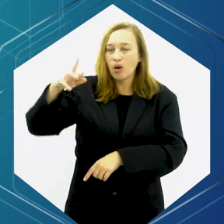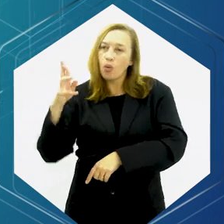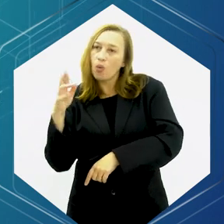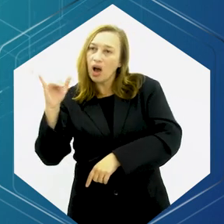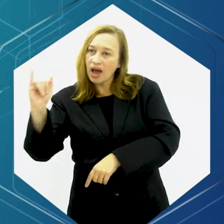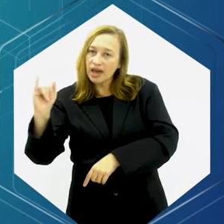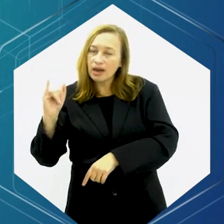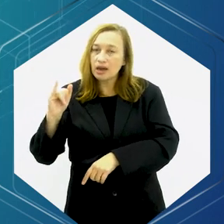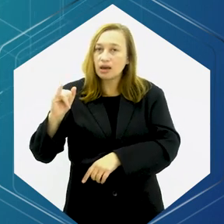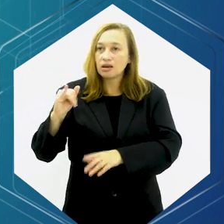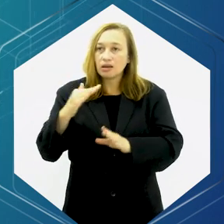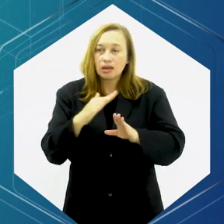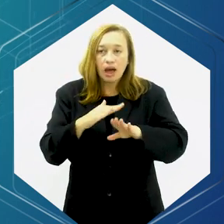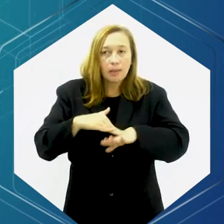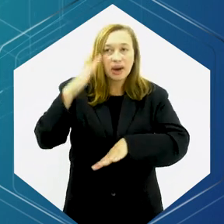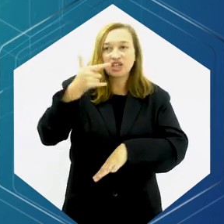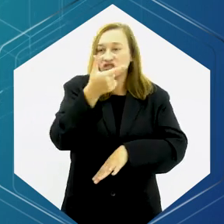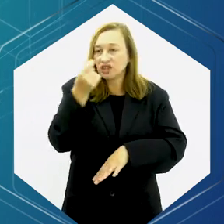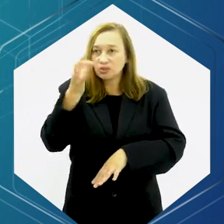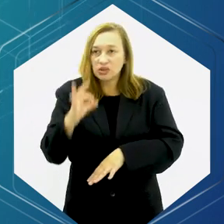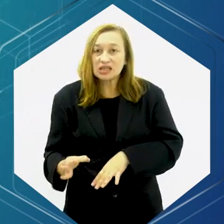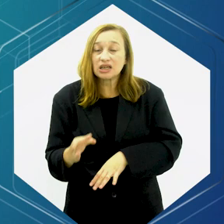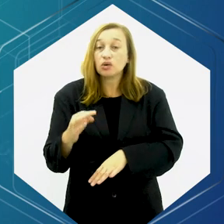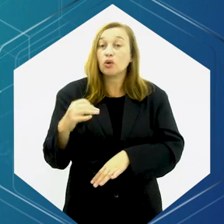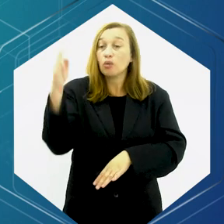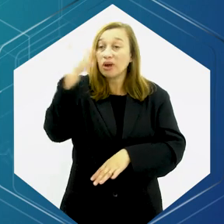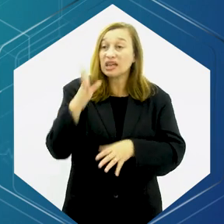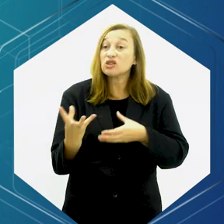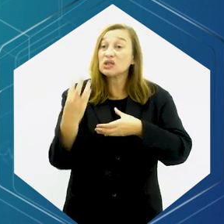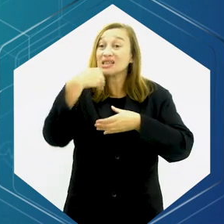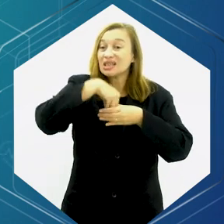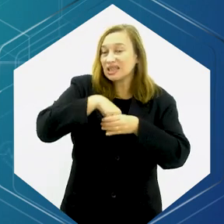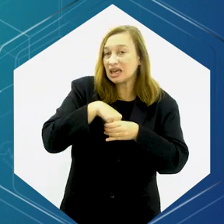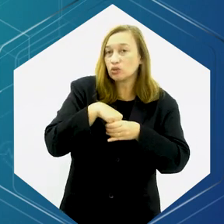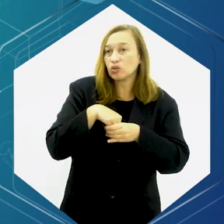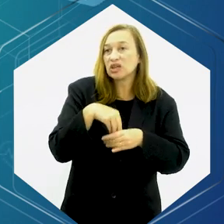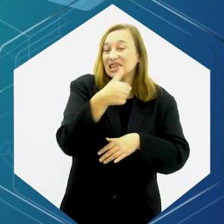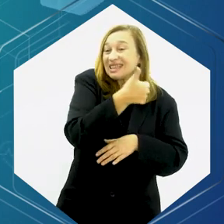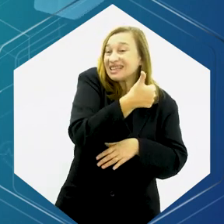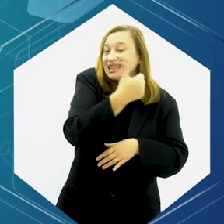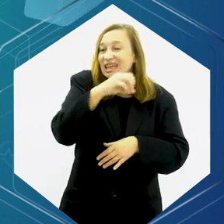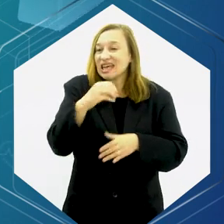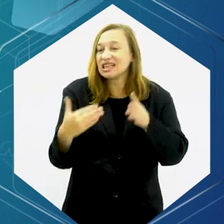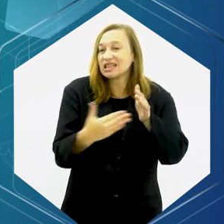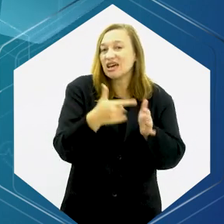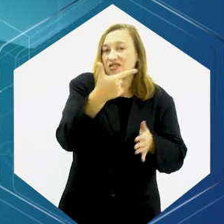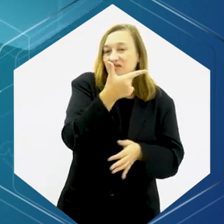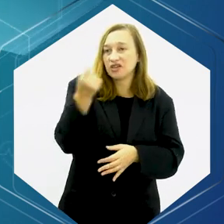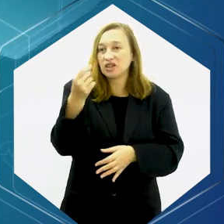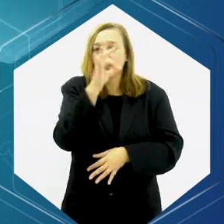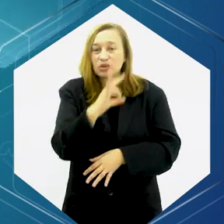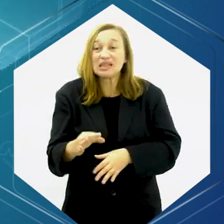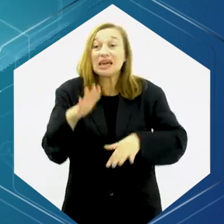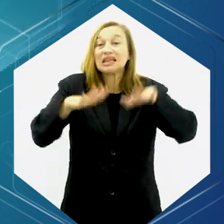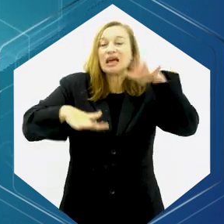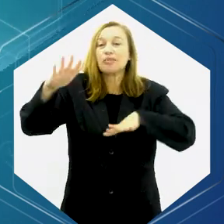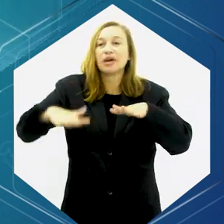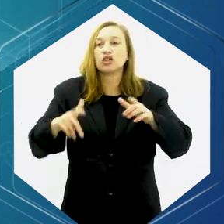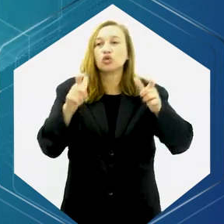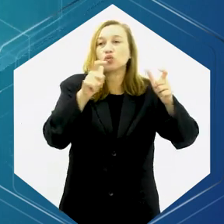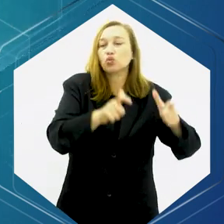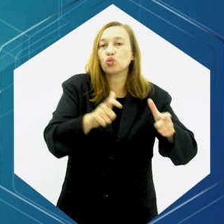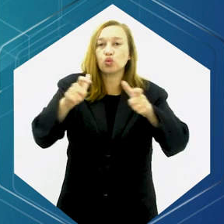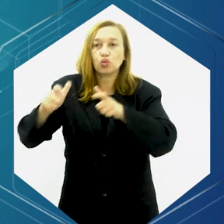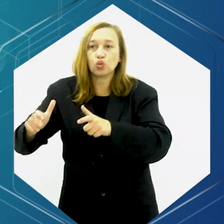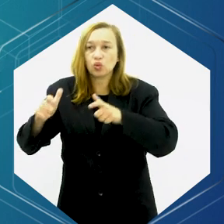passaram os 20% Brasil está dentro entre 10 e e 20% depende da